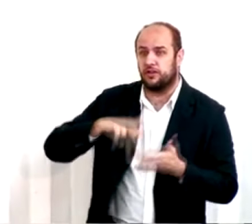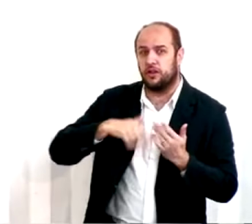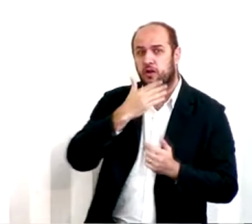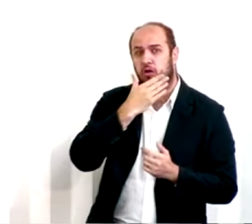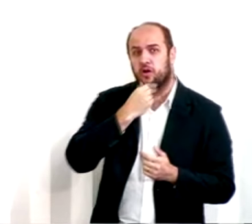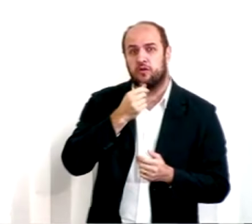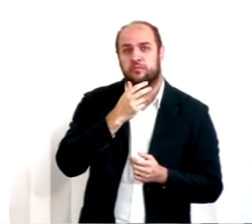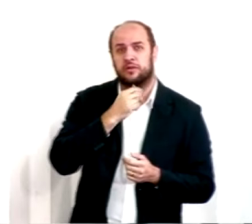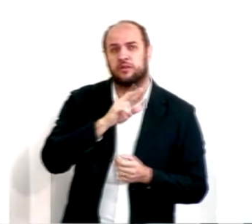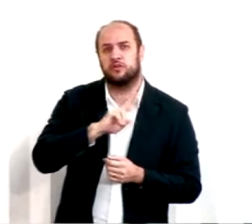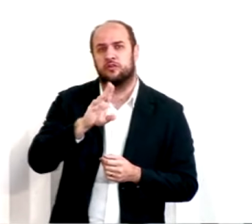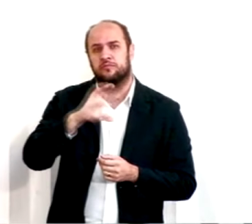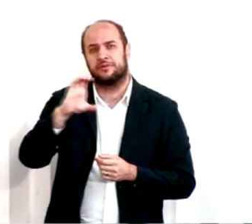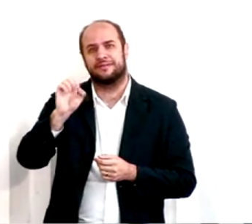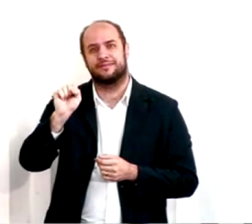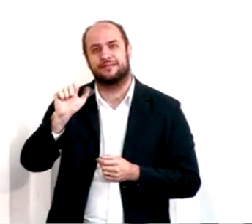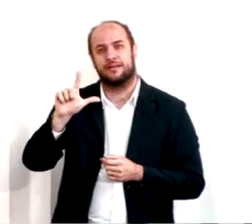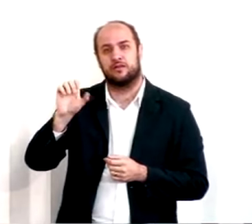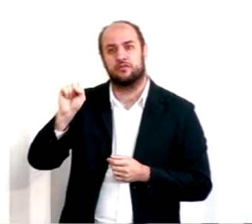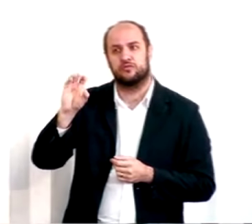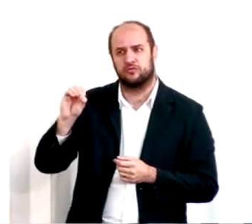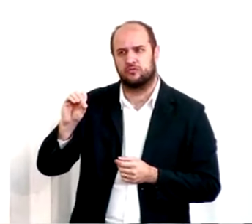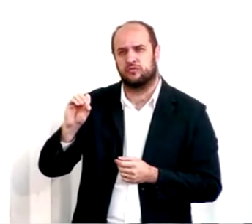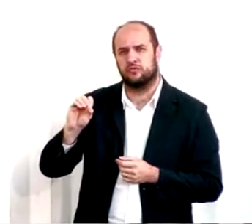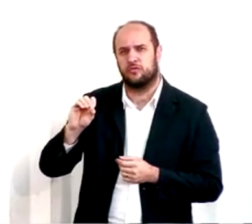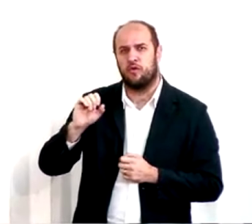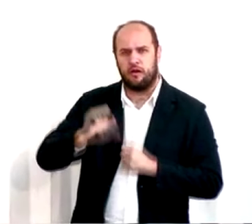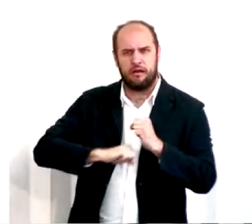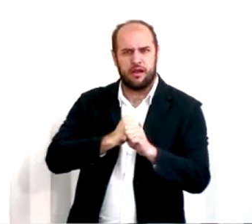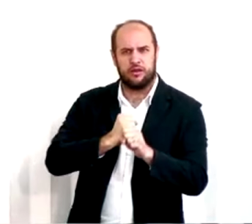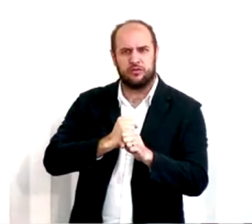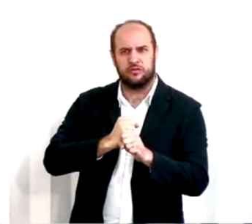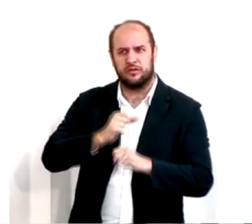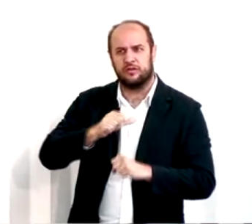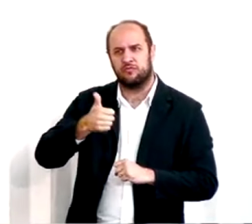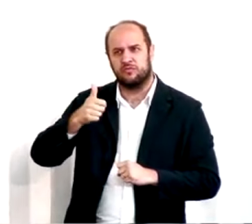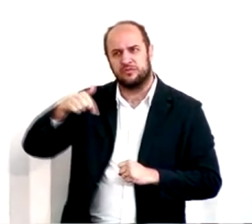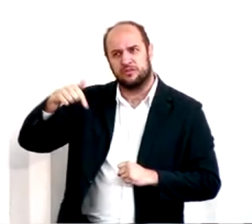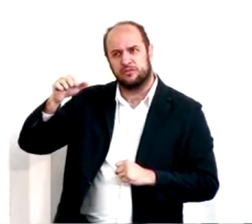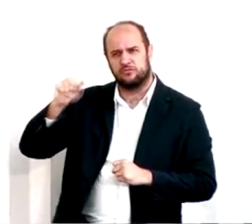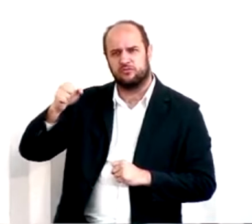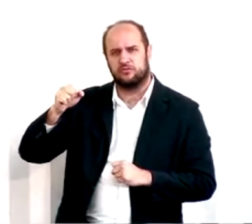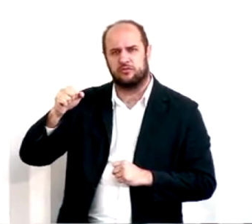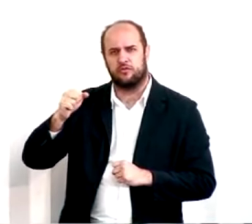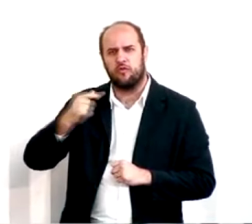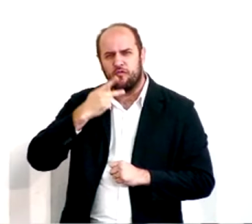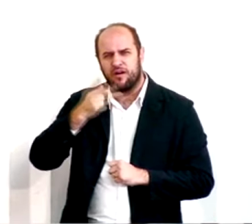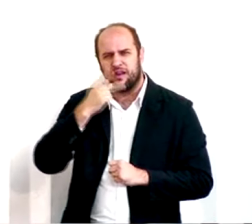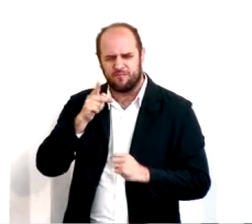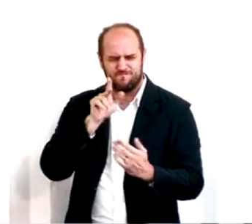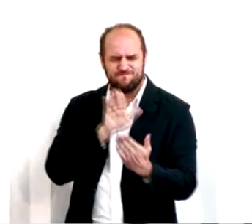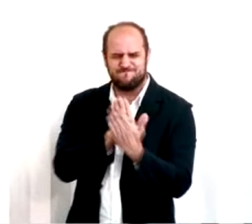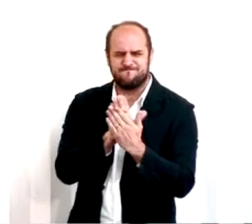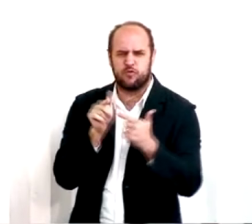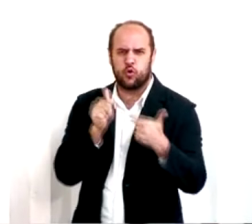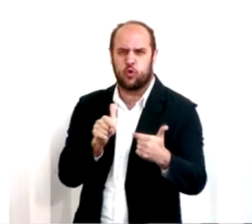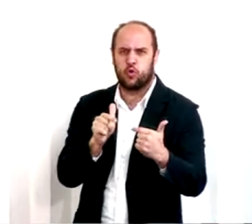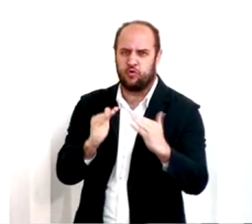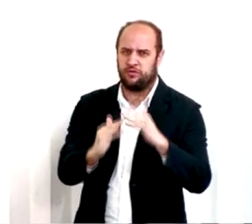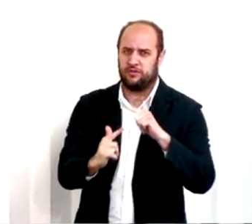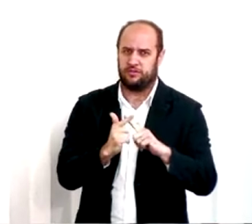que um homem chamado Celso escreveu em 178 depois de Cristo uma ofensa muito dura você vai